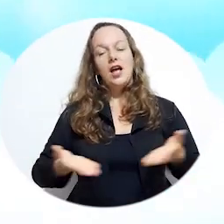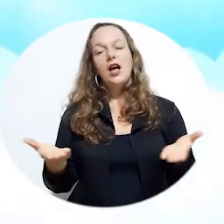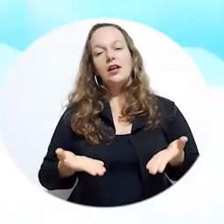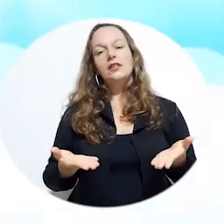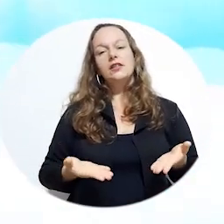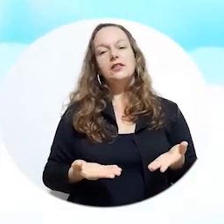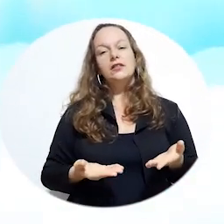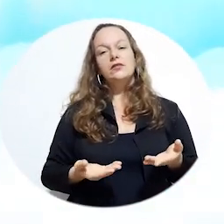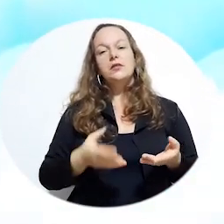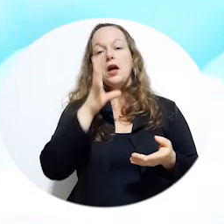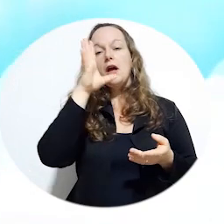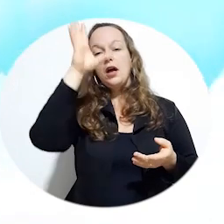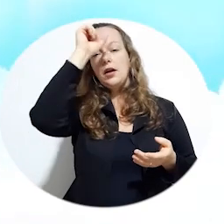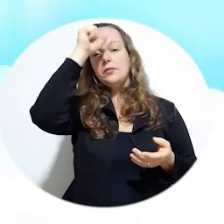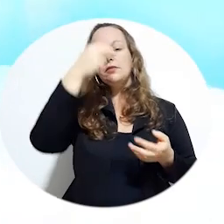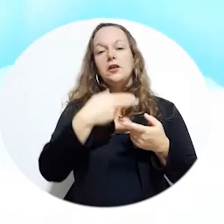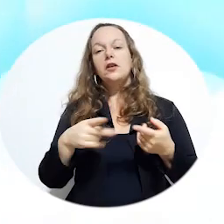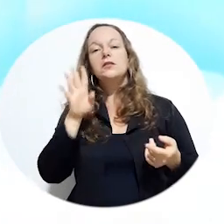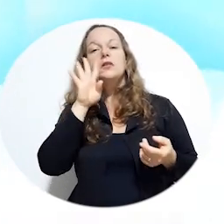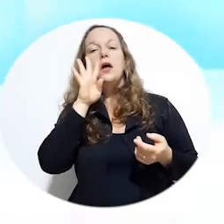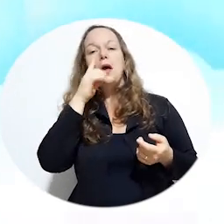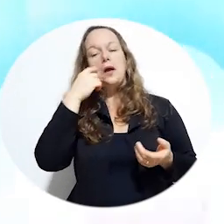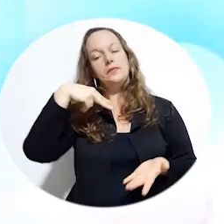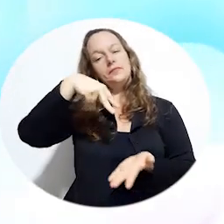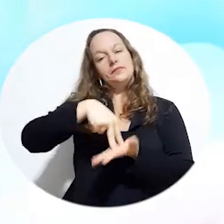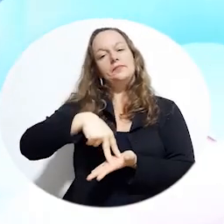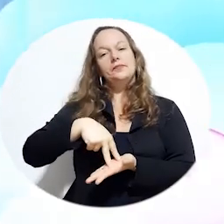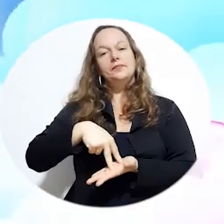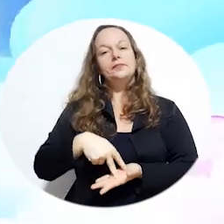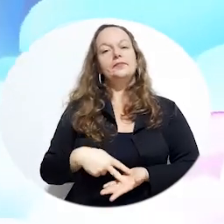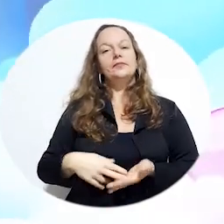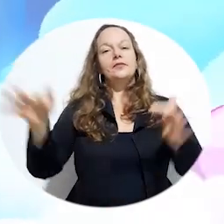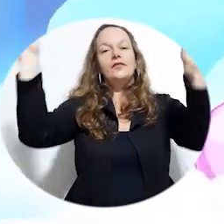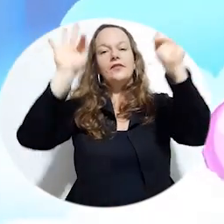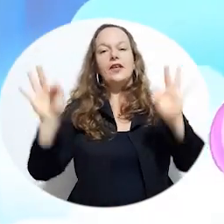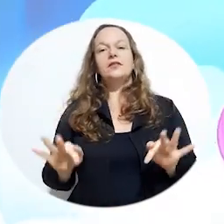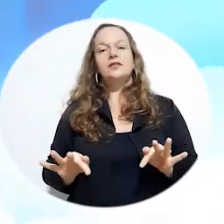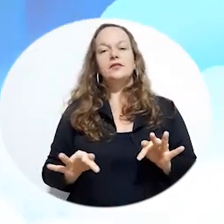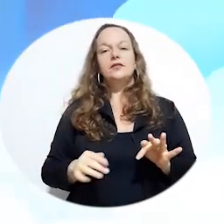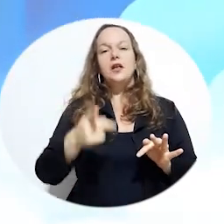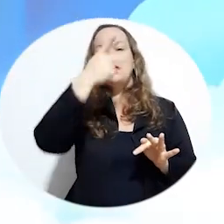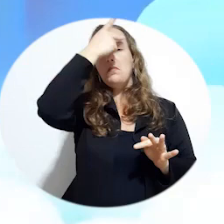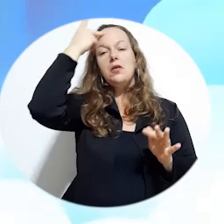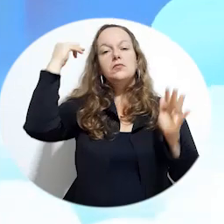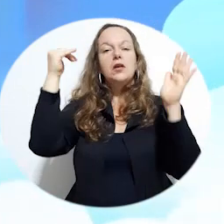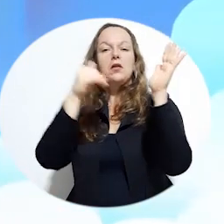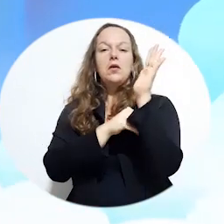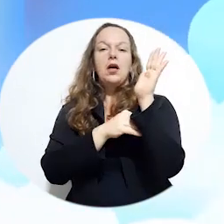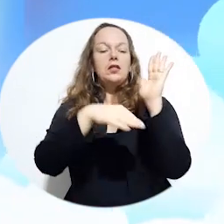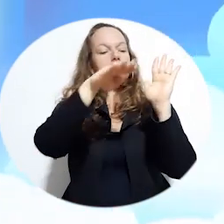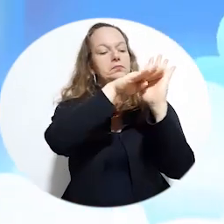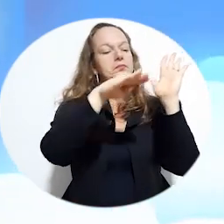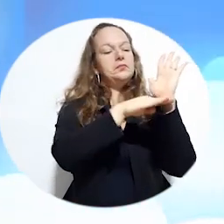a gente vai pro versículo divertido. Vamos lá, levanta aí! Felizes os que guardam os mandamentos de